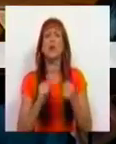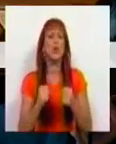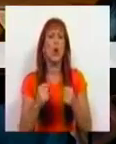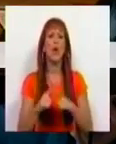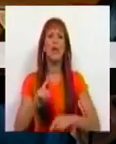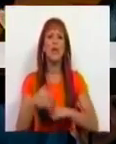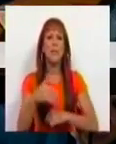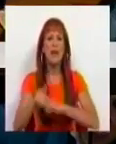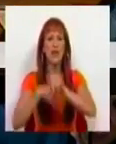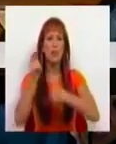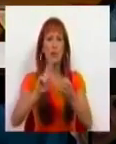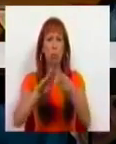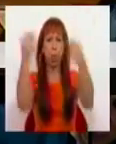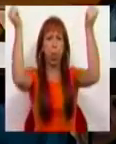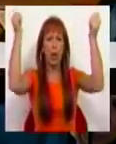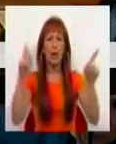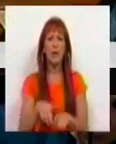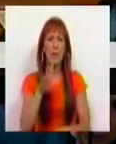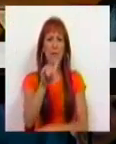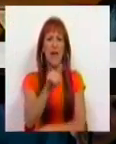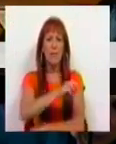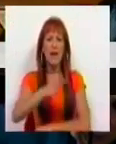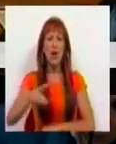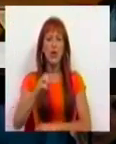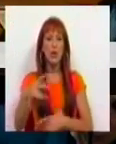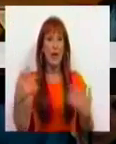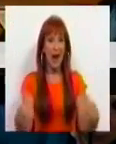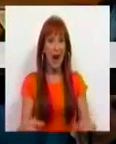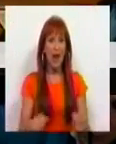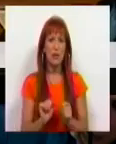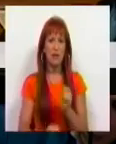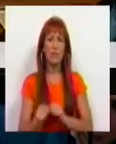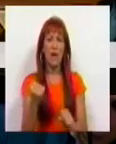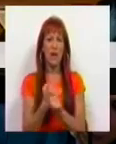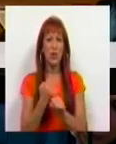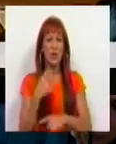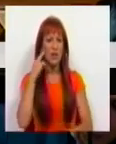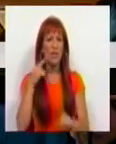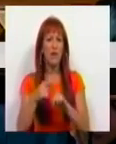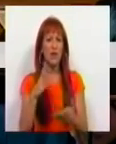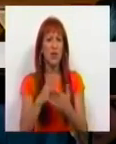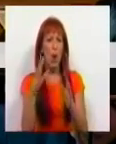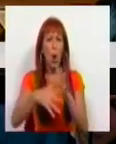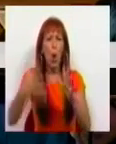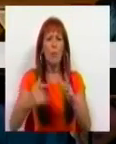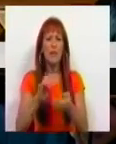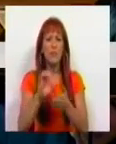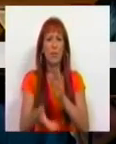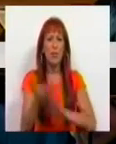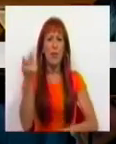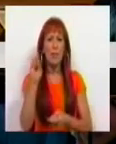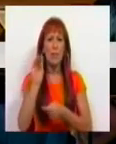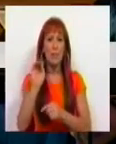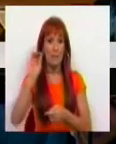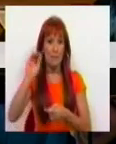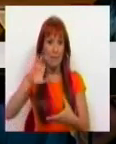passado poucas semanas, volatilizaram-se 1.000 milhões de euros. Esta atuação visa tão só complicar a recapitalização da banca,